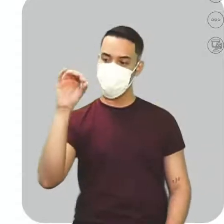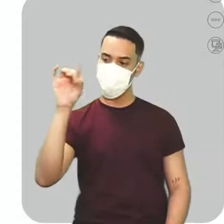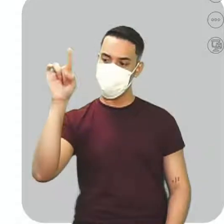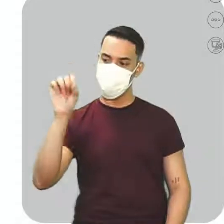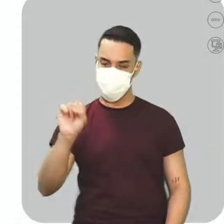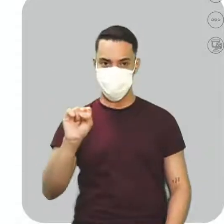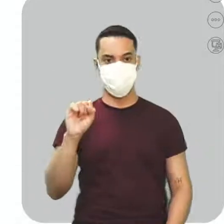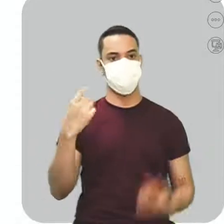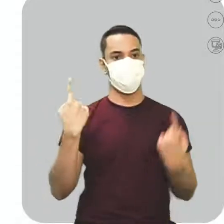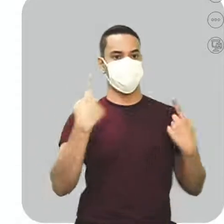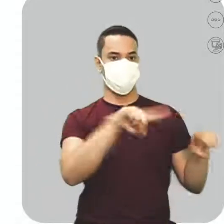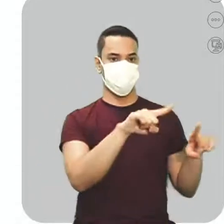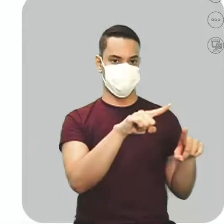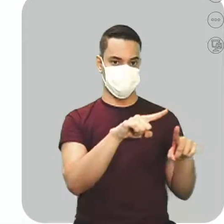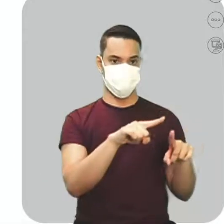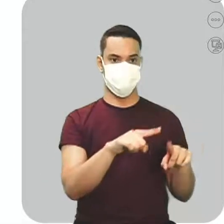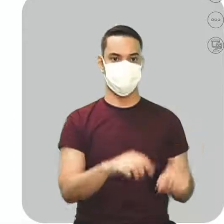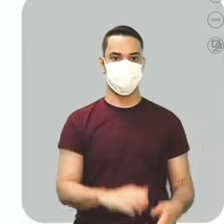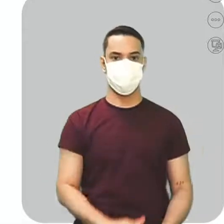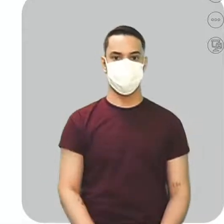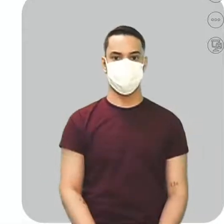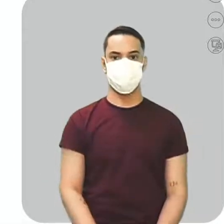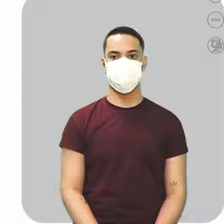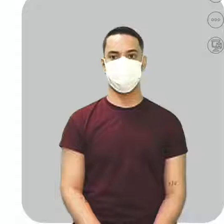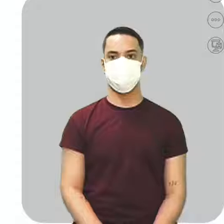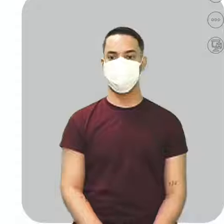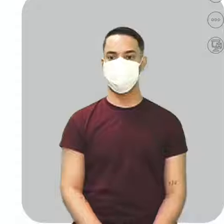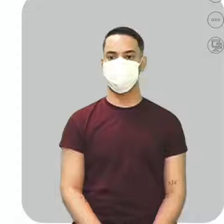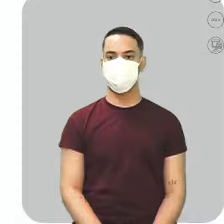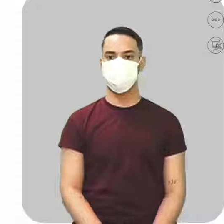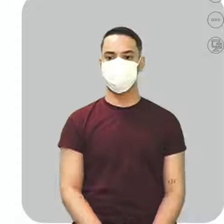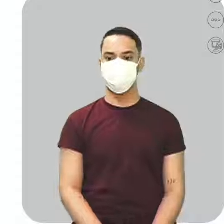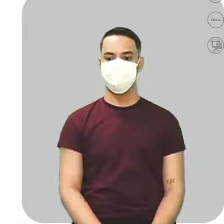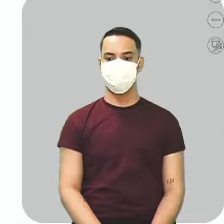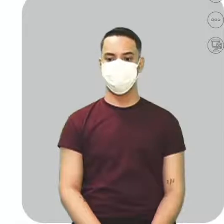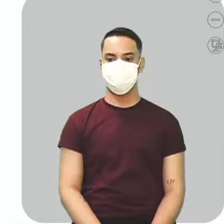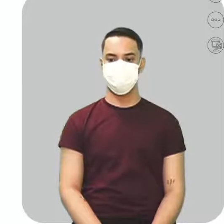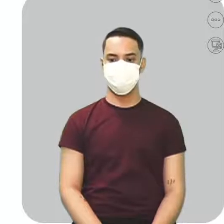contras, tá bom? Que são aplicáveis e não aplicáveis.